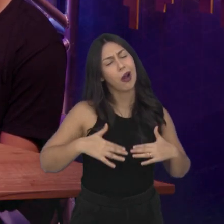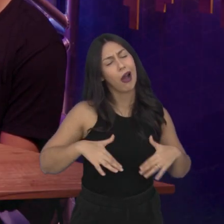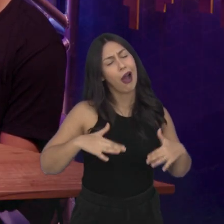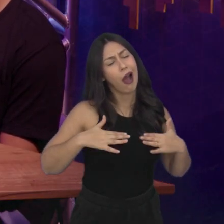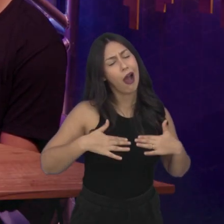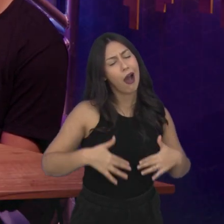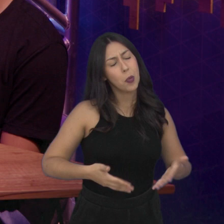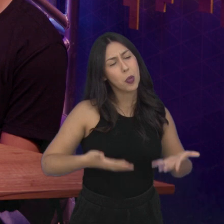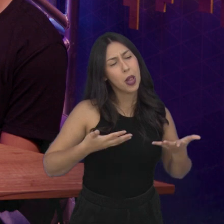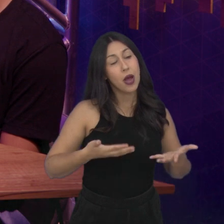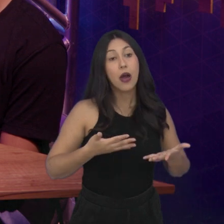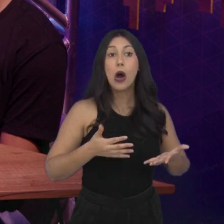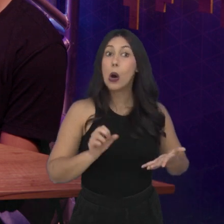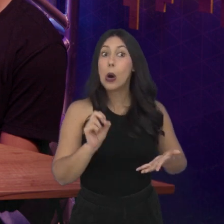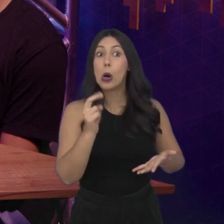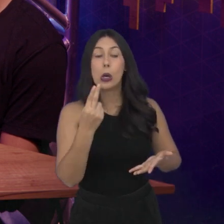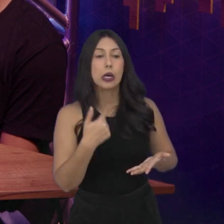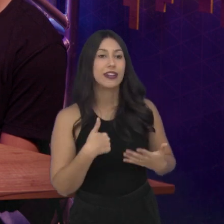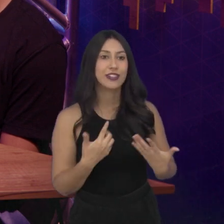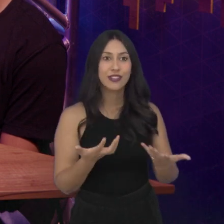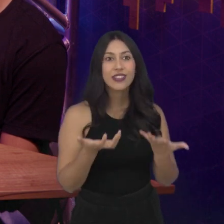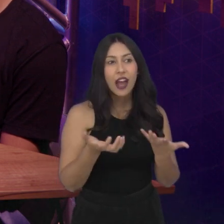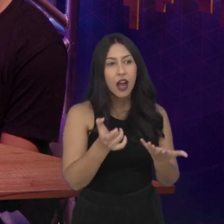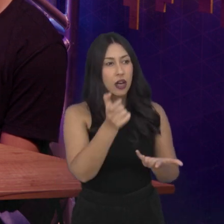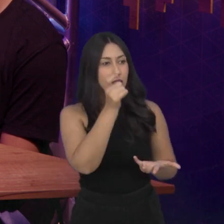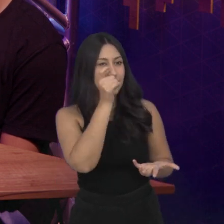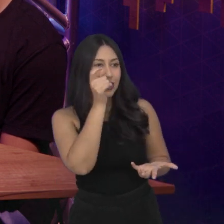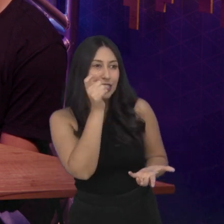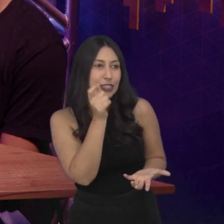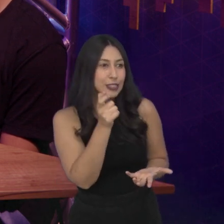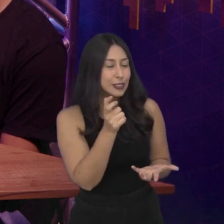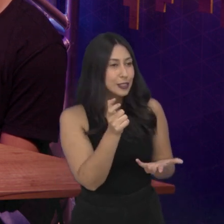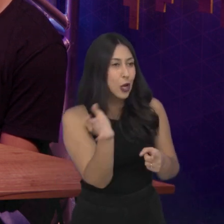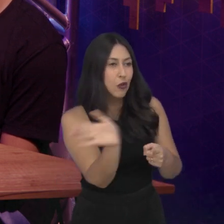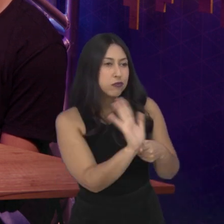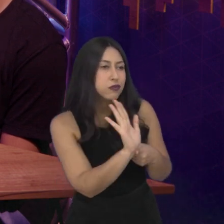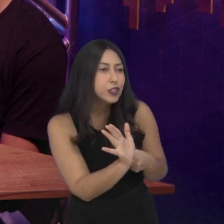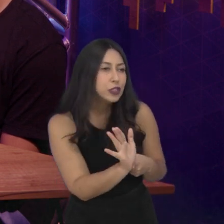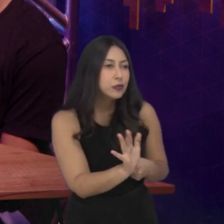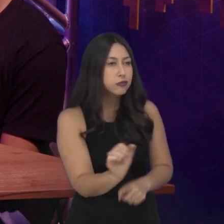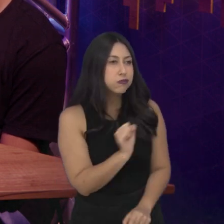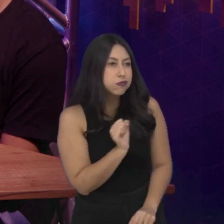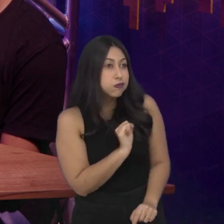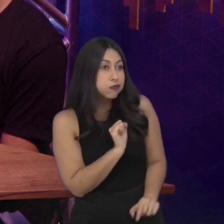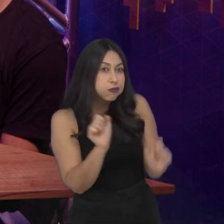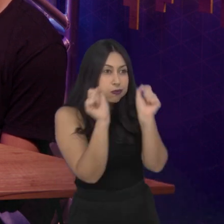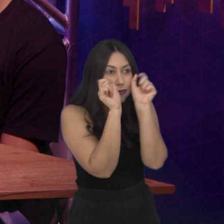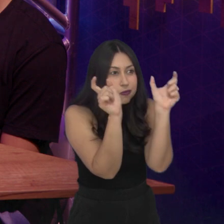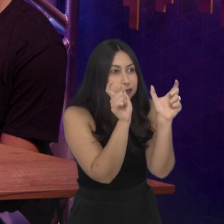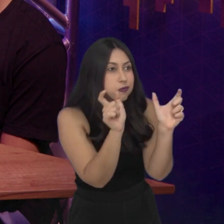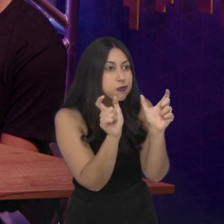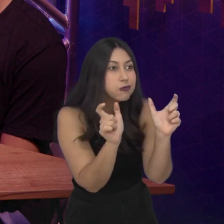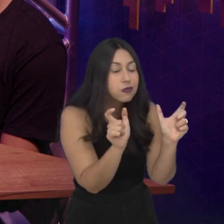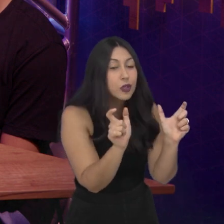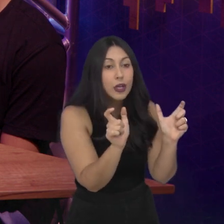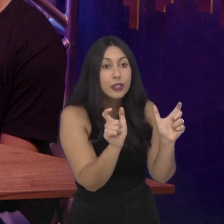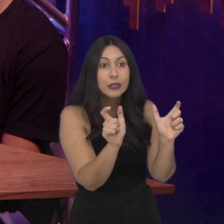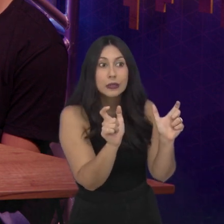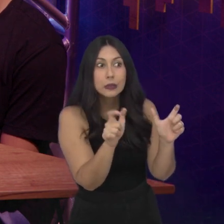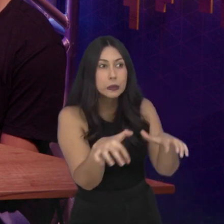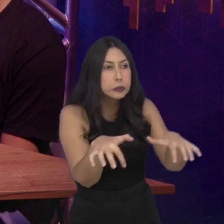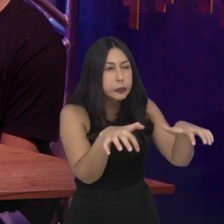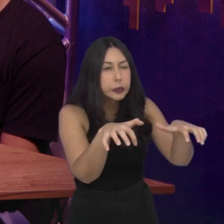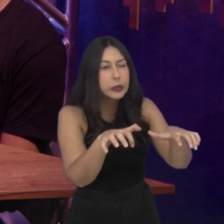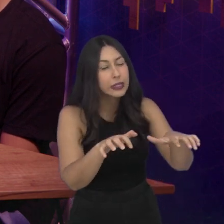coisa leve. Ou não, quero assistir alguma coisa que vai me dar adrenalina, que vai me deixar atento, então eu vou colocar um suspense, um